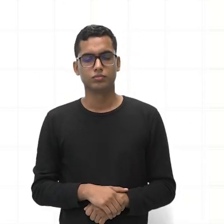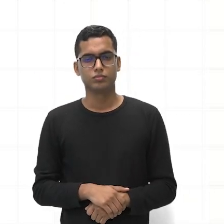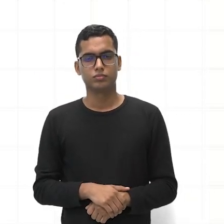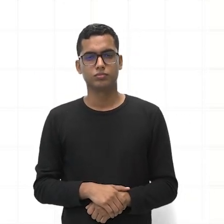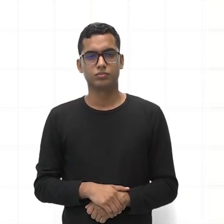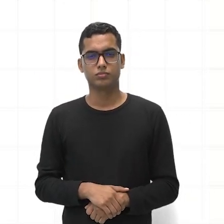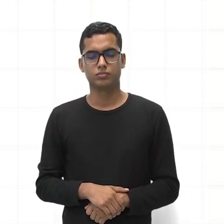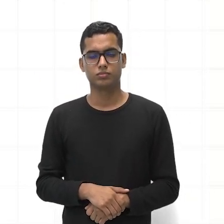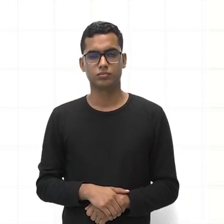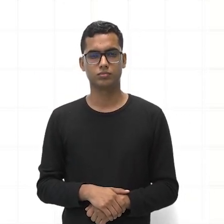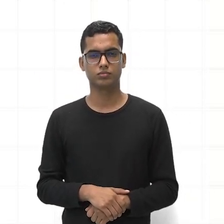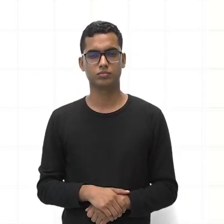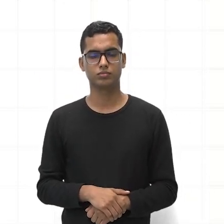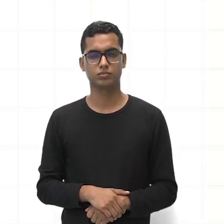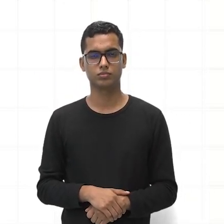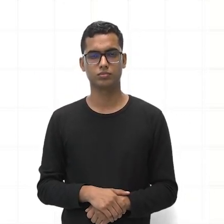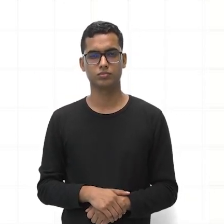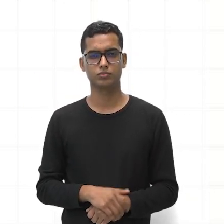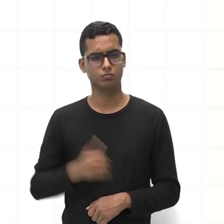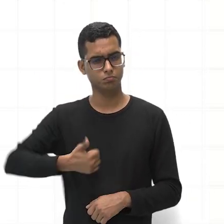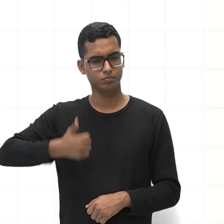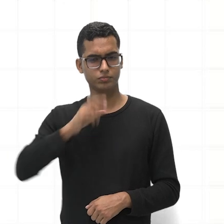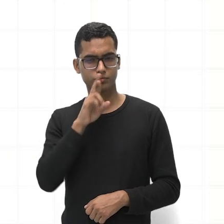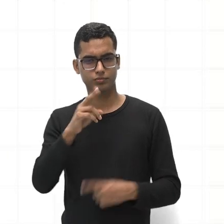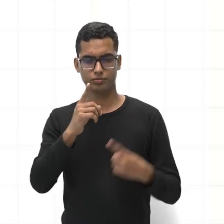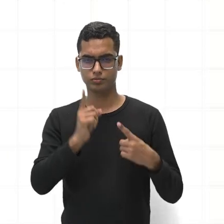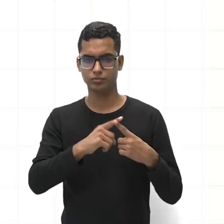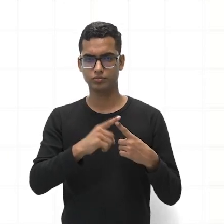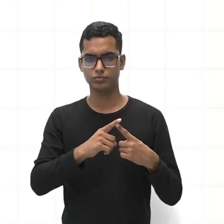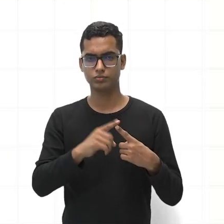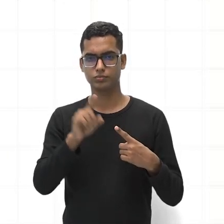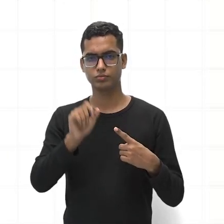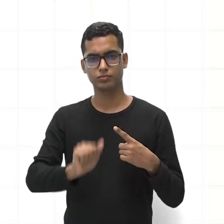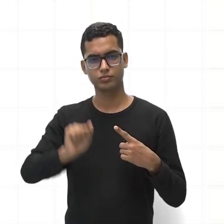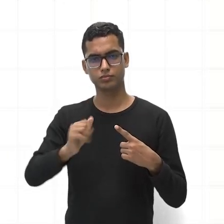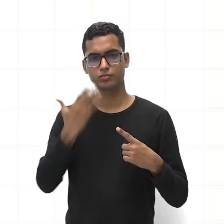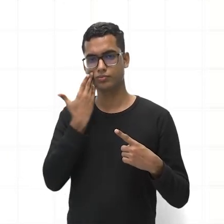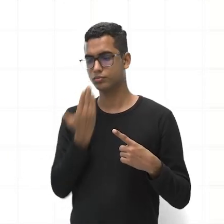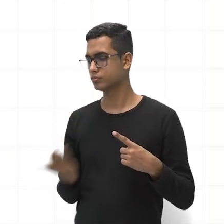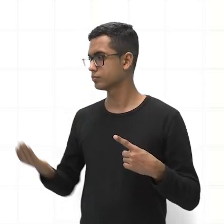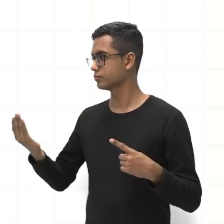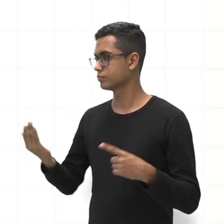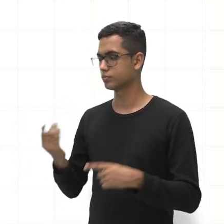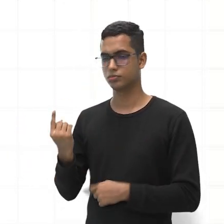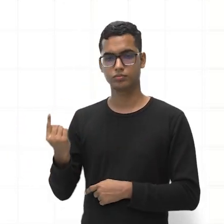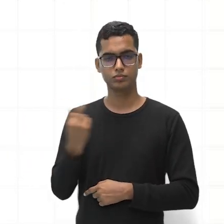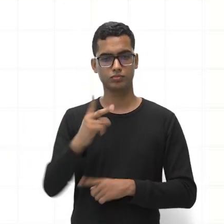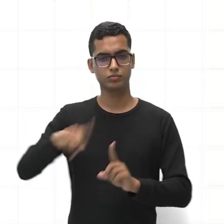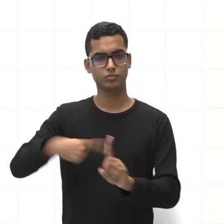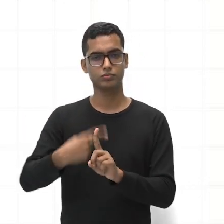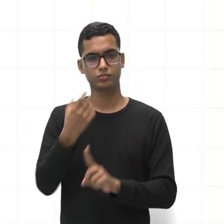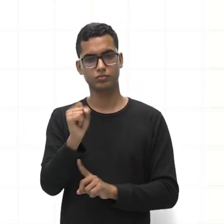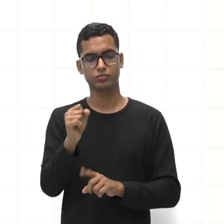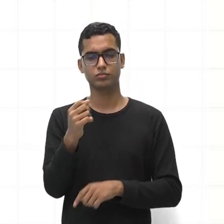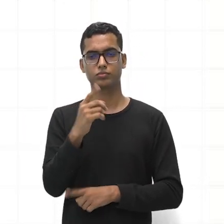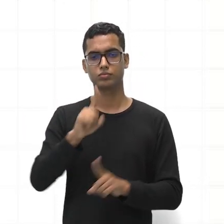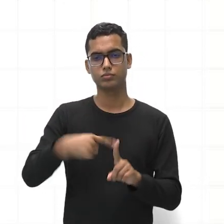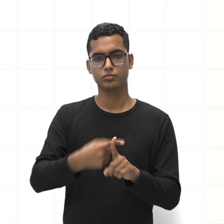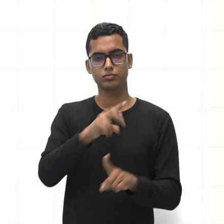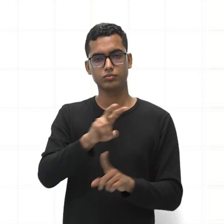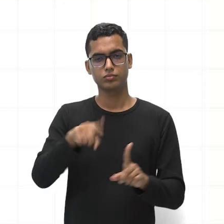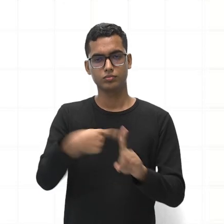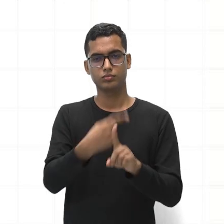foram entrevistados? Então, nós temos aqui, né, o total. 8, 12 mais 8. 15 mais 5, foi feita a soma, obtivemos aqui